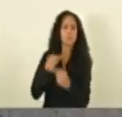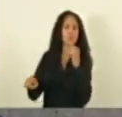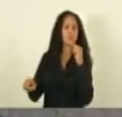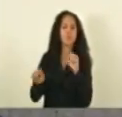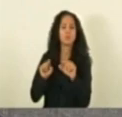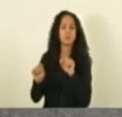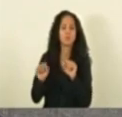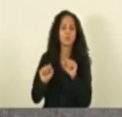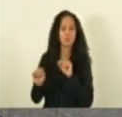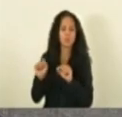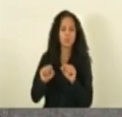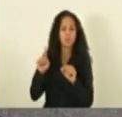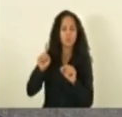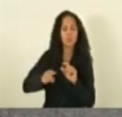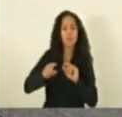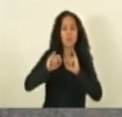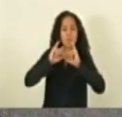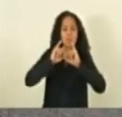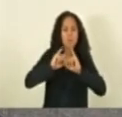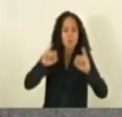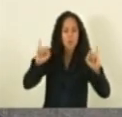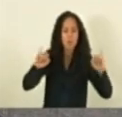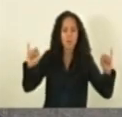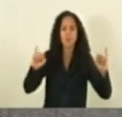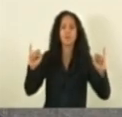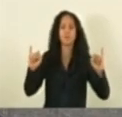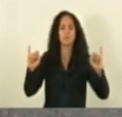de distribuição de propagandas,